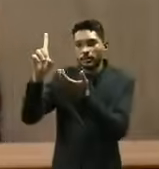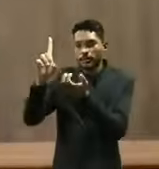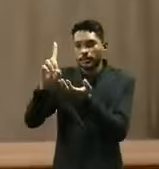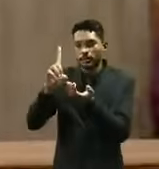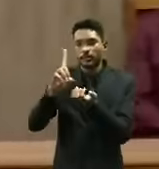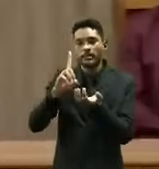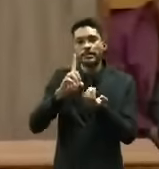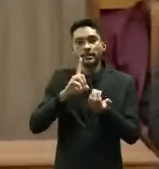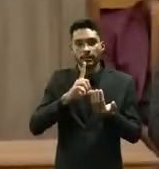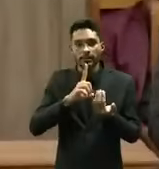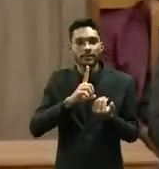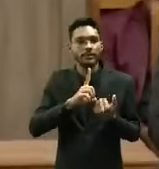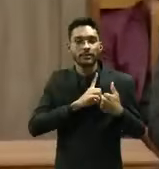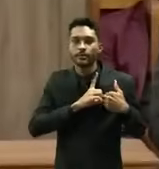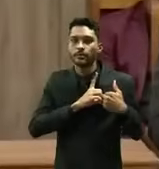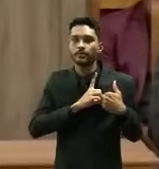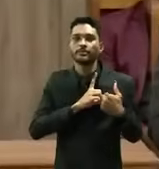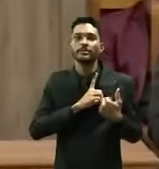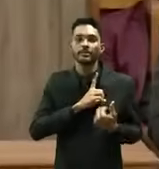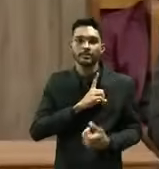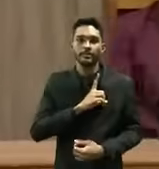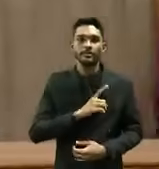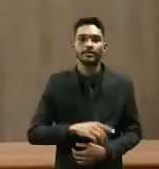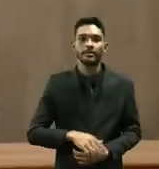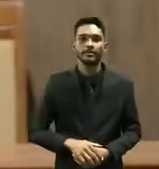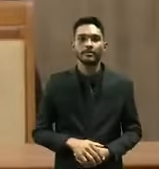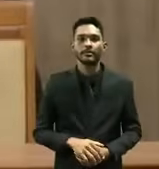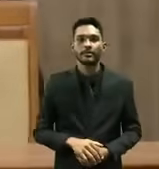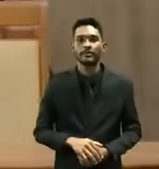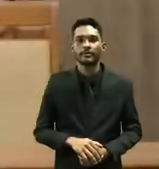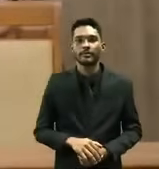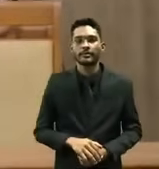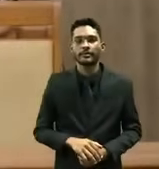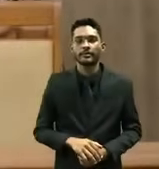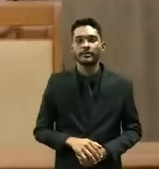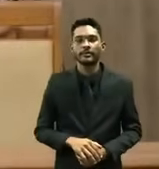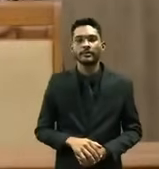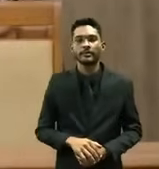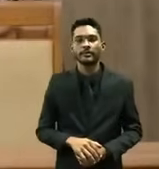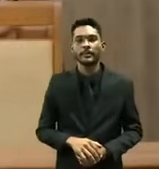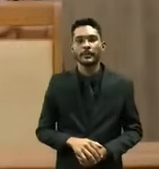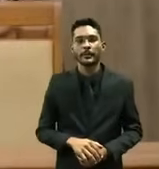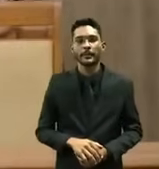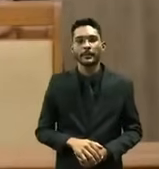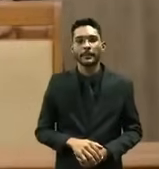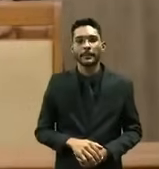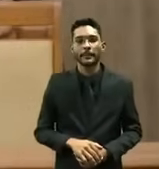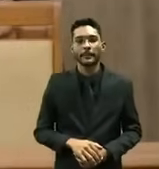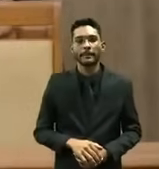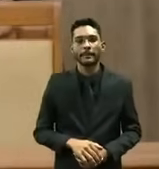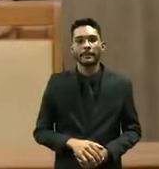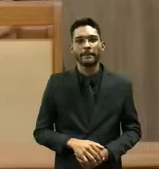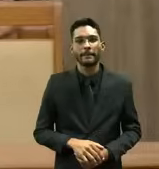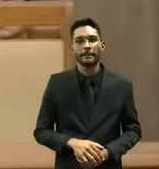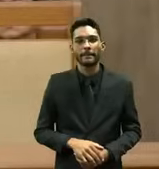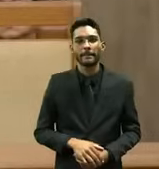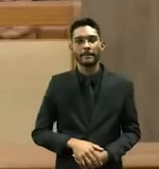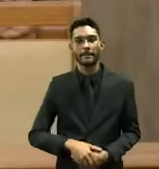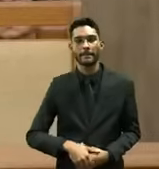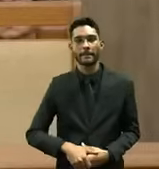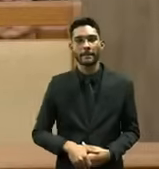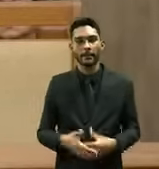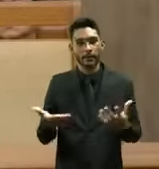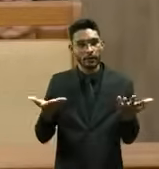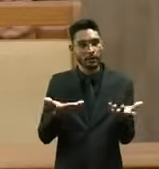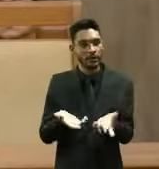quem pede aí olha o que Cornélio se Cornélio ficasse lá em casa é o Anjo chegou mas se